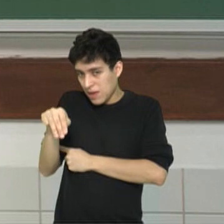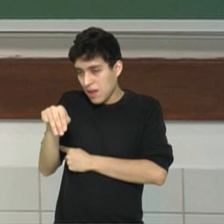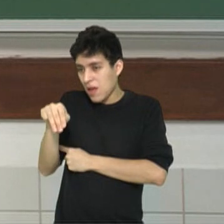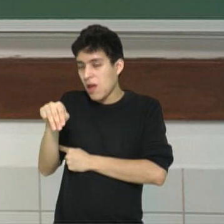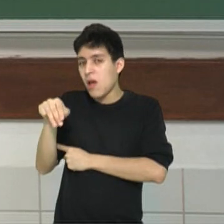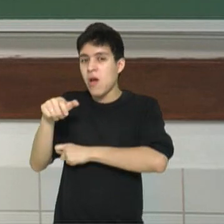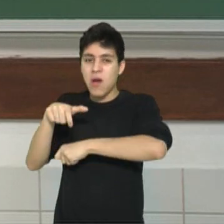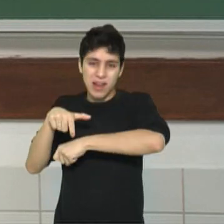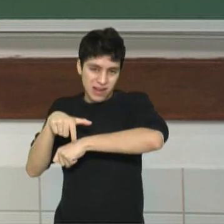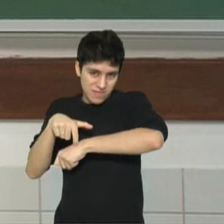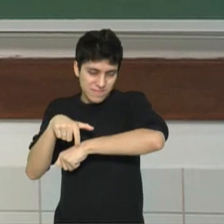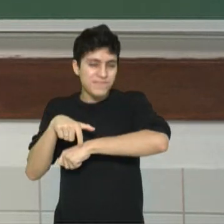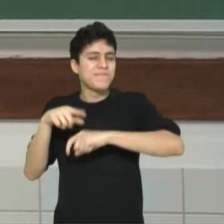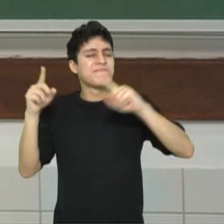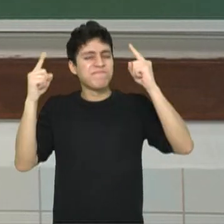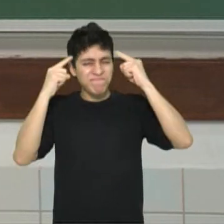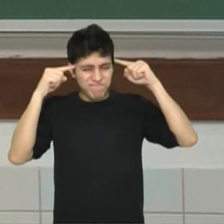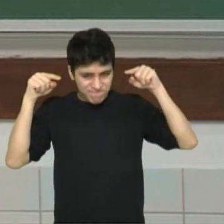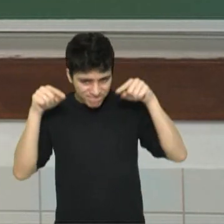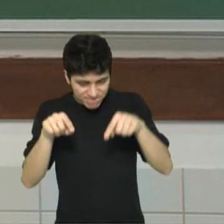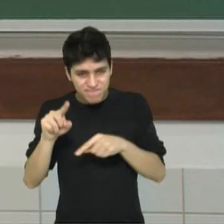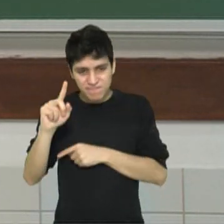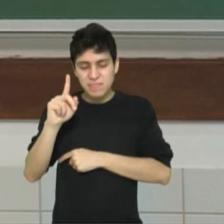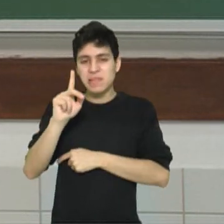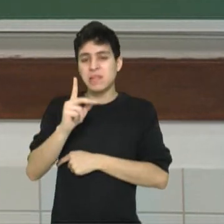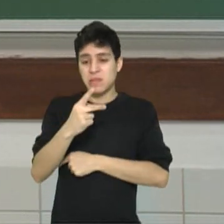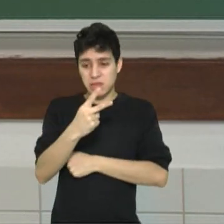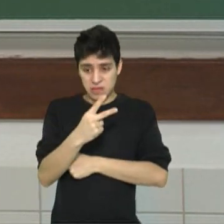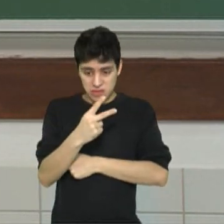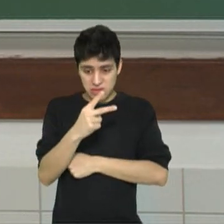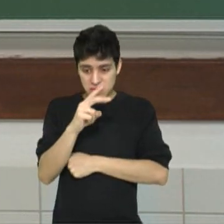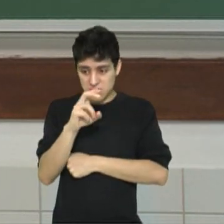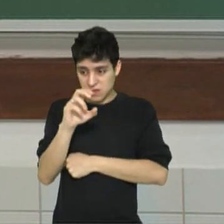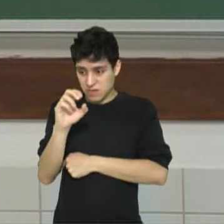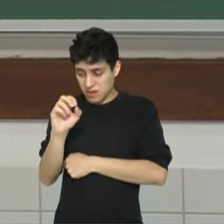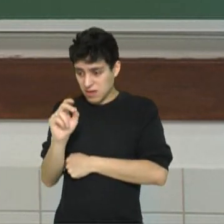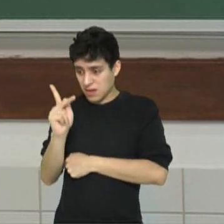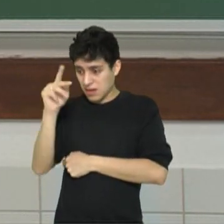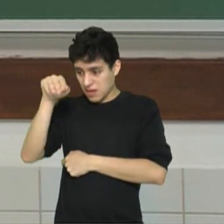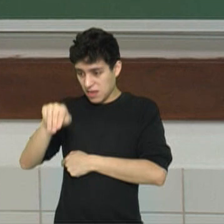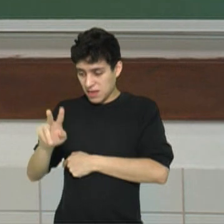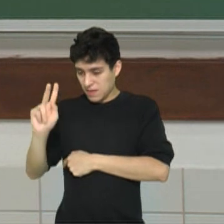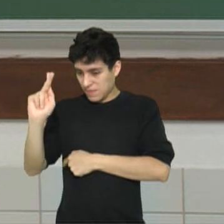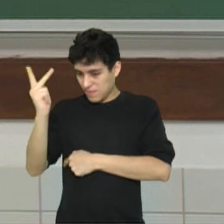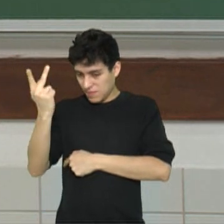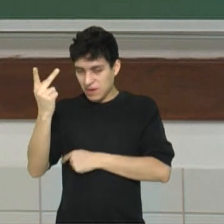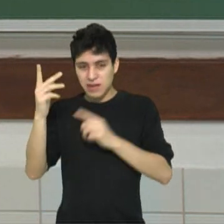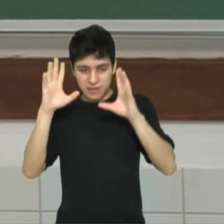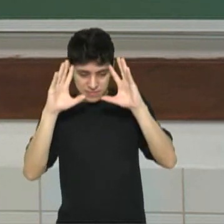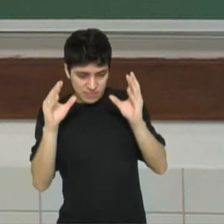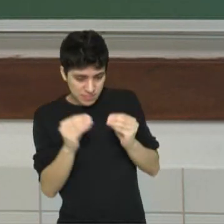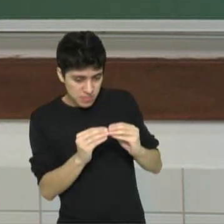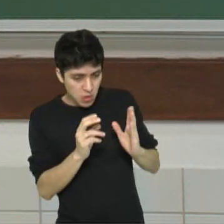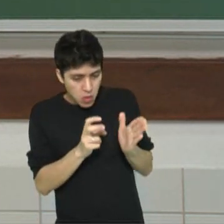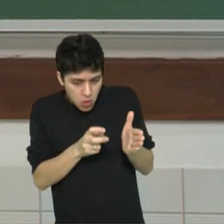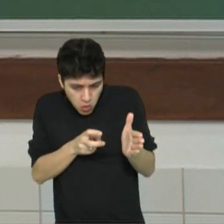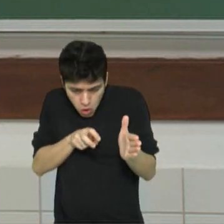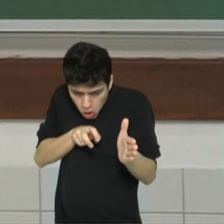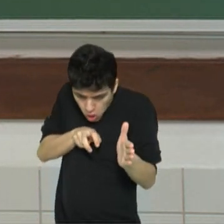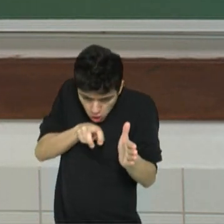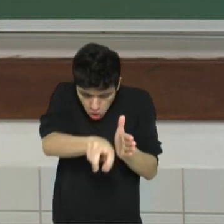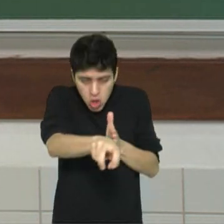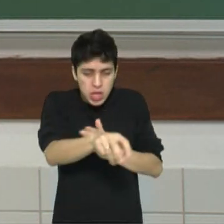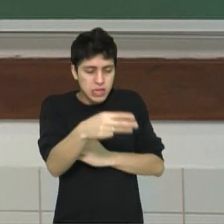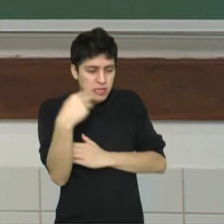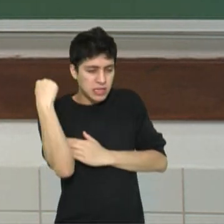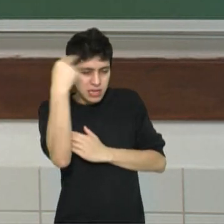por hora, tá? Então, este trem, se ele percorreu 750 quilômetros em 3 horas, quer dizer que a velocidade